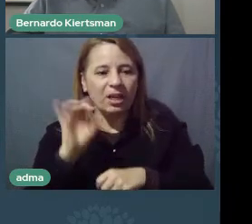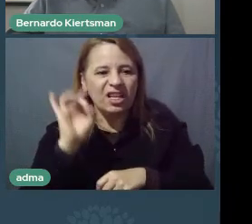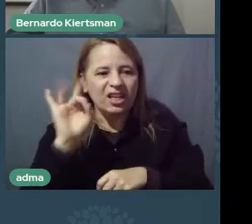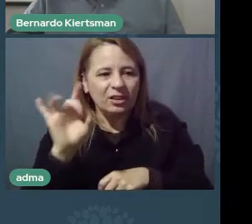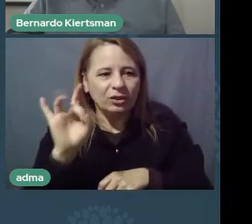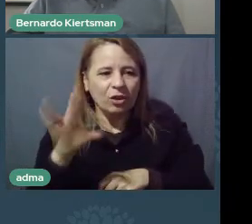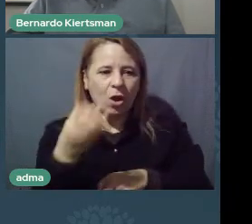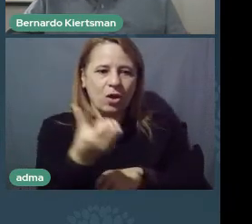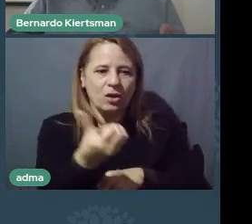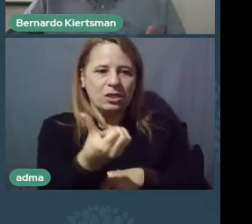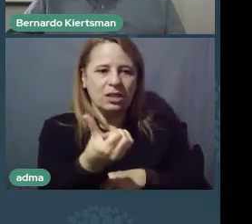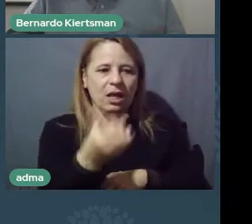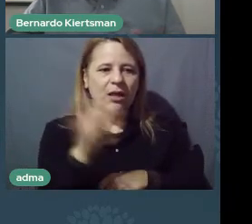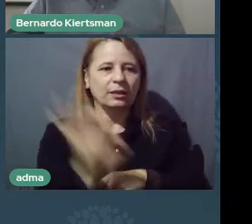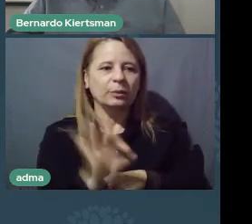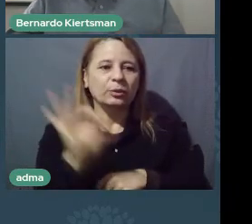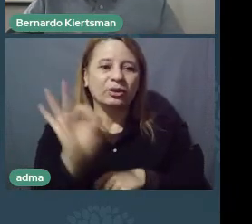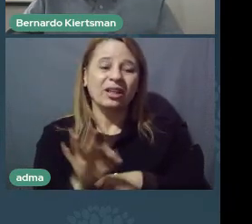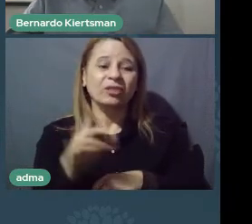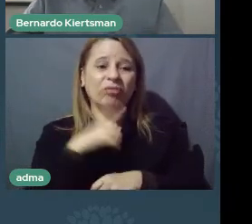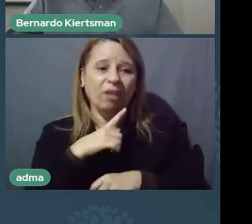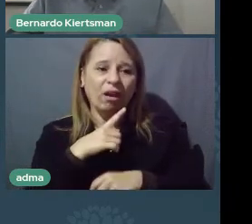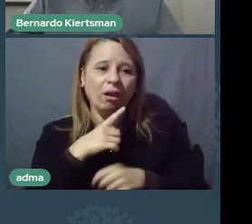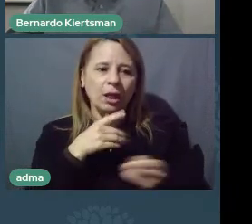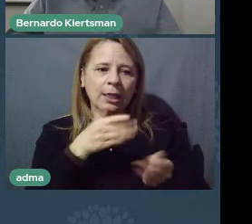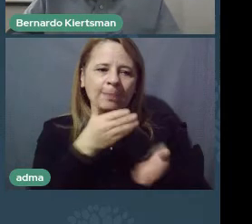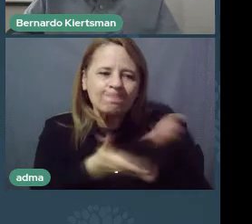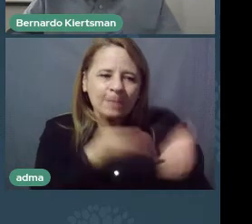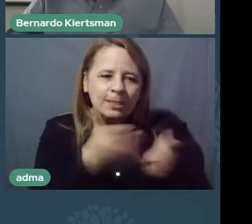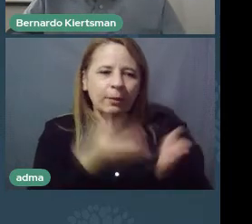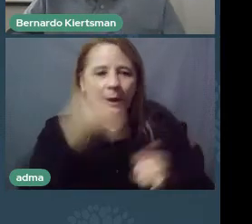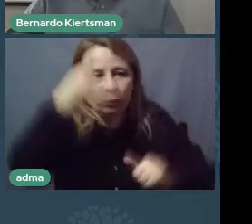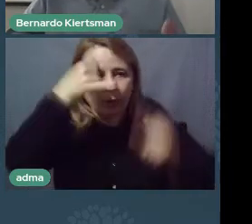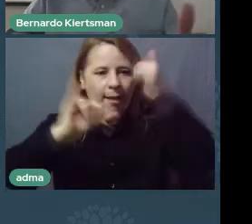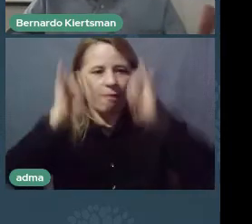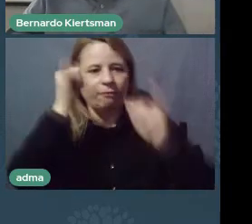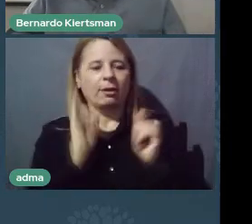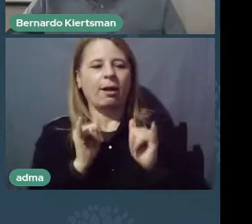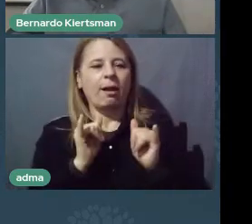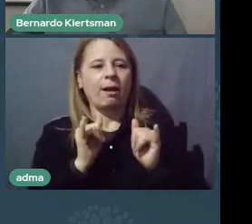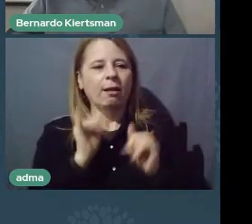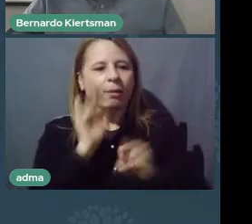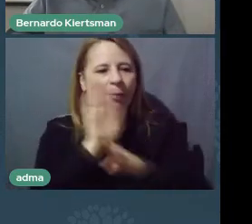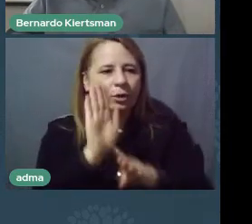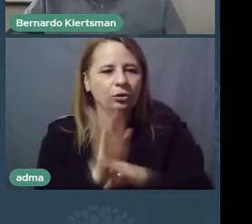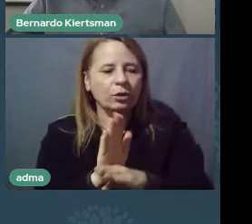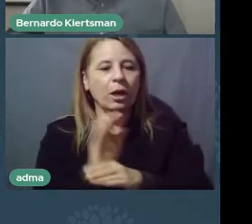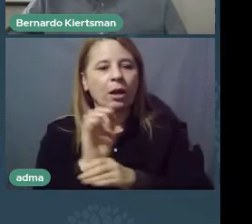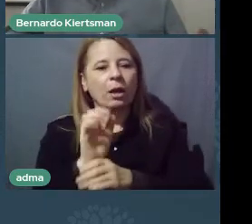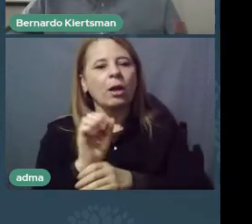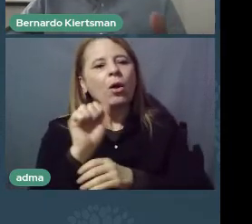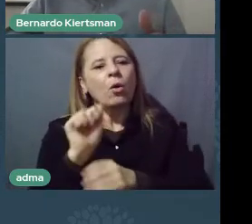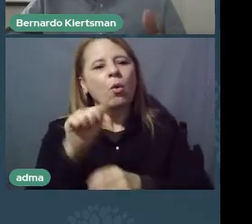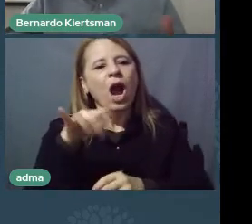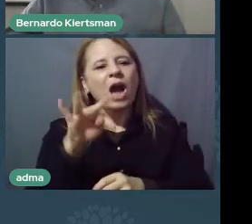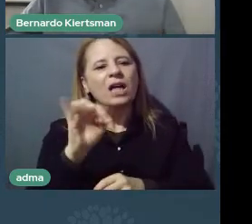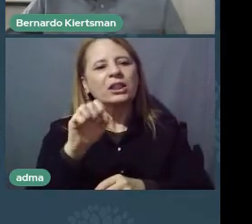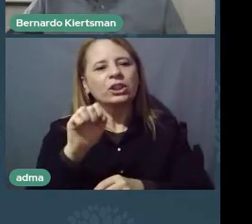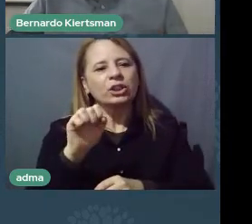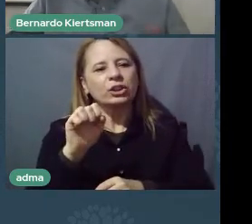desses indivíduos estavam recebendo tratamento preventivo com um anti-inflamatório.